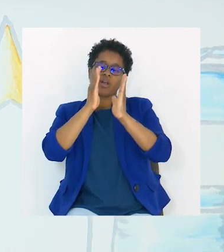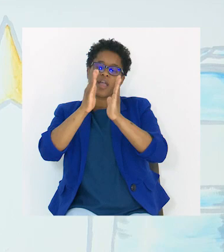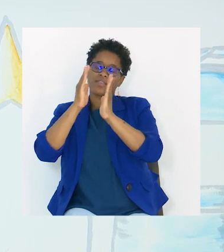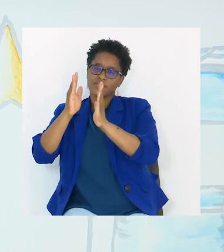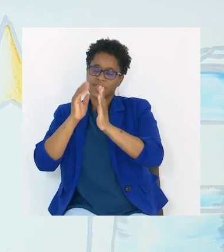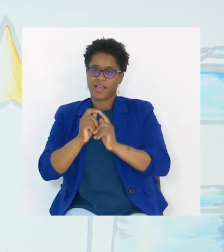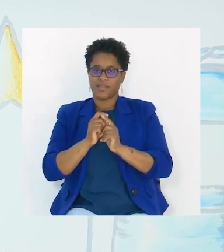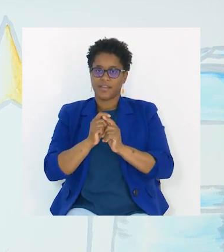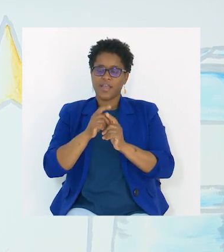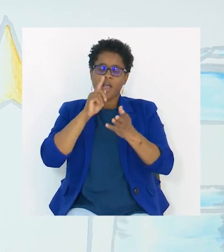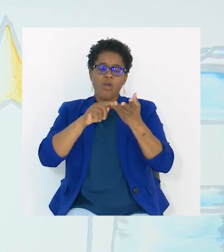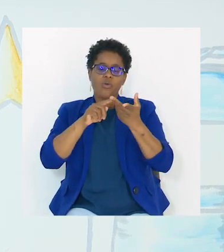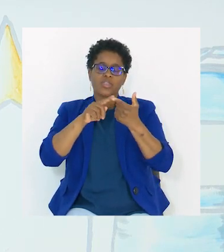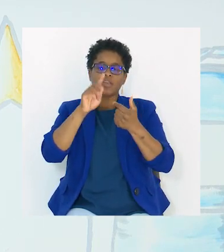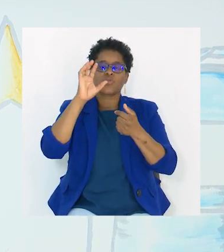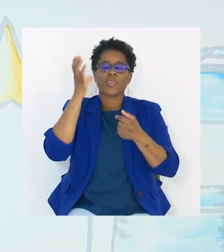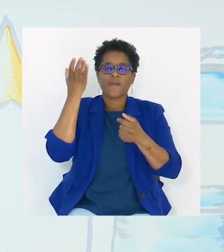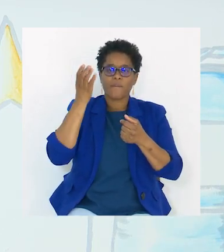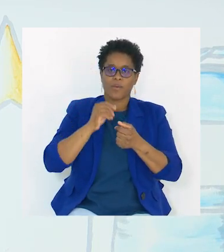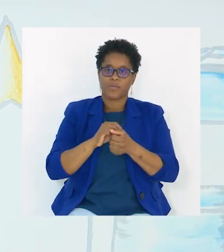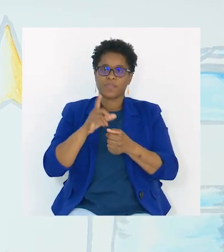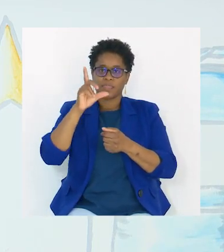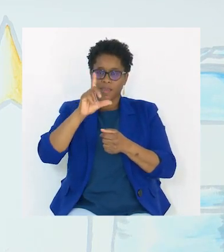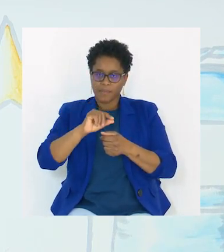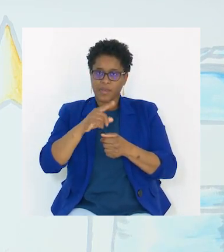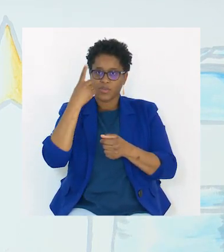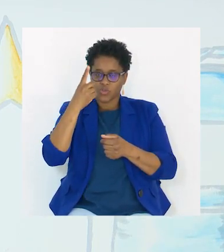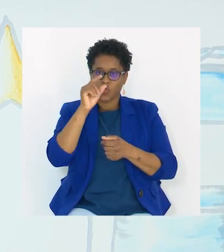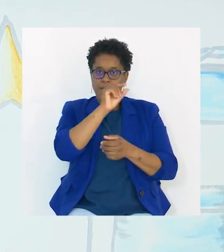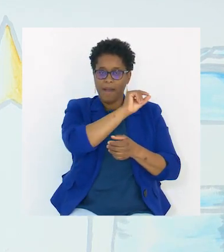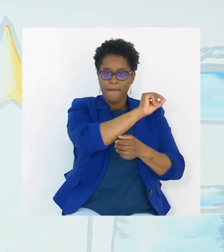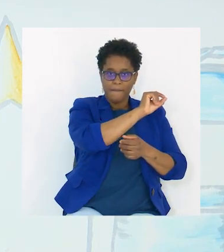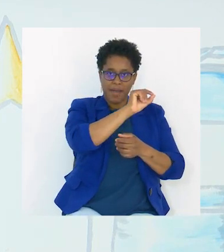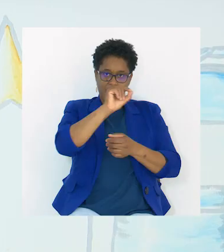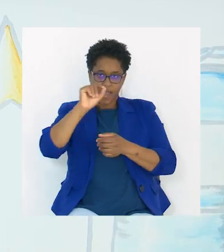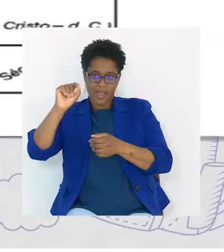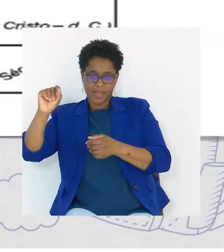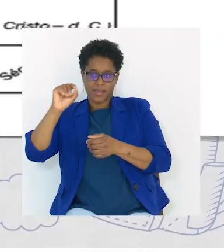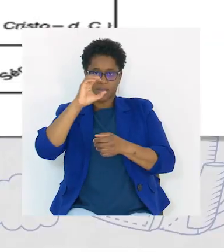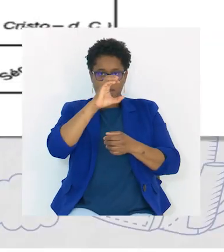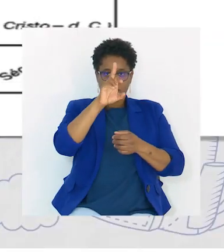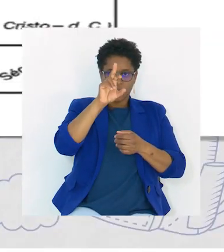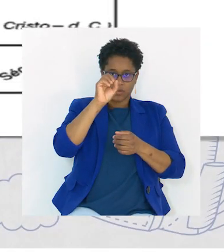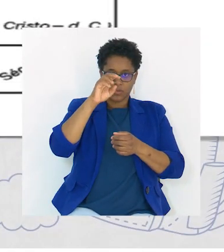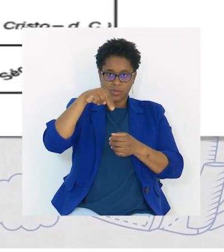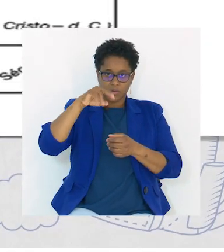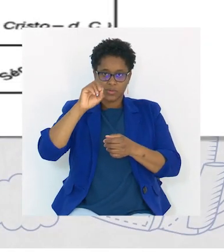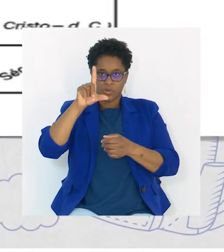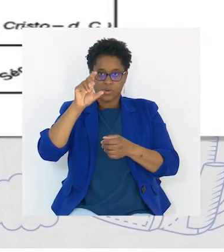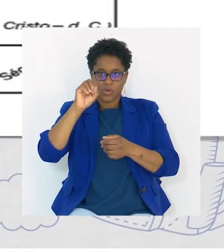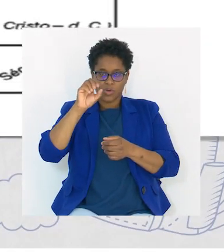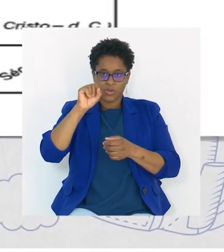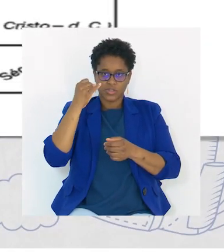organizar a contagem do tempo também numa barra cronológica. Como podemos ver aqui,